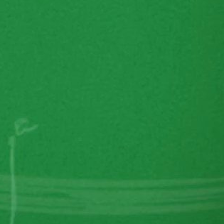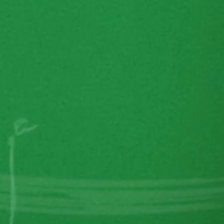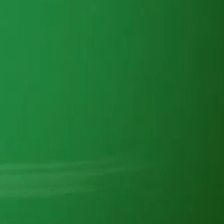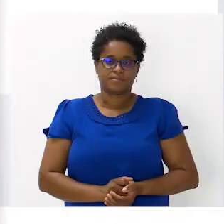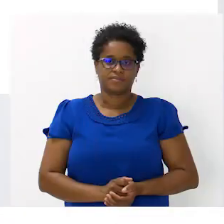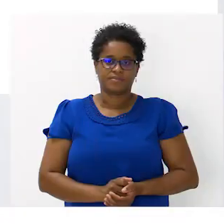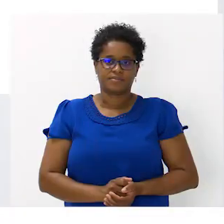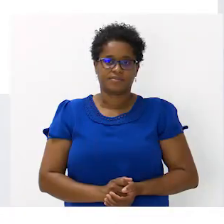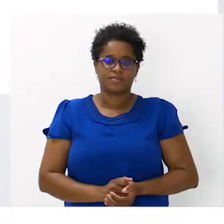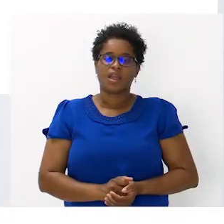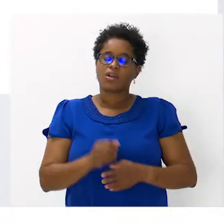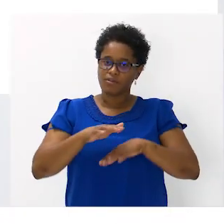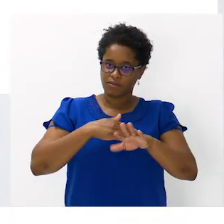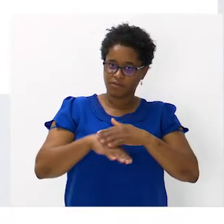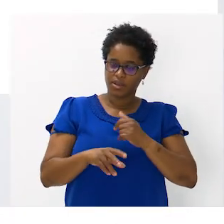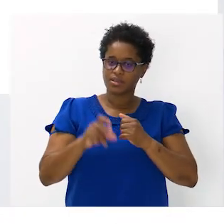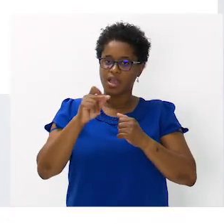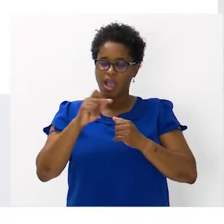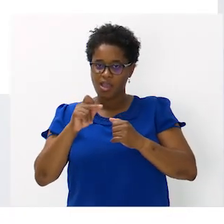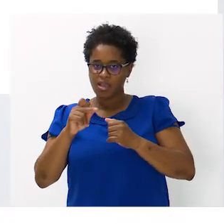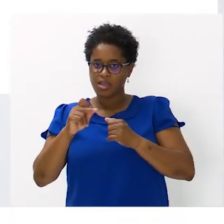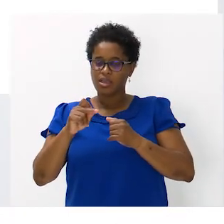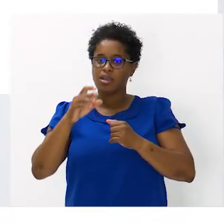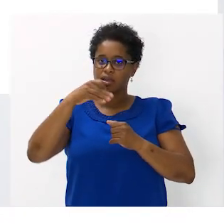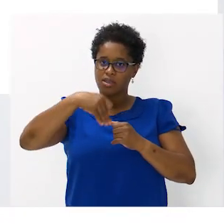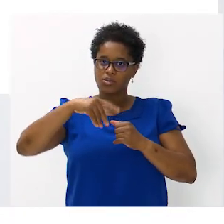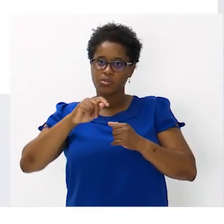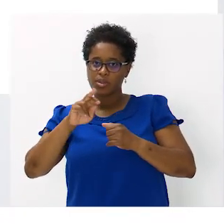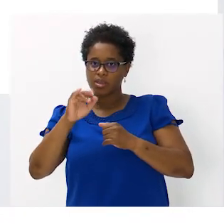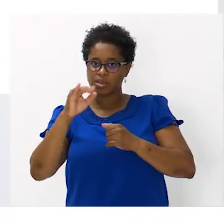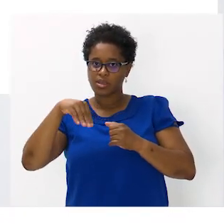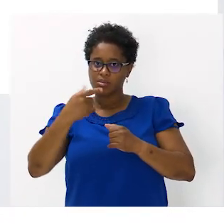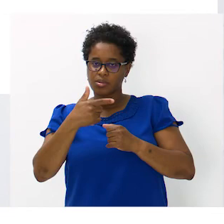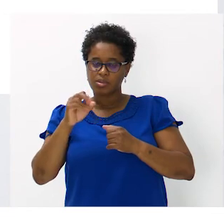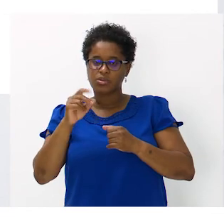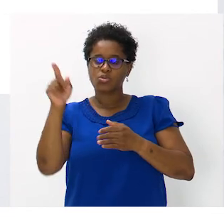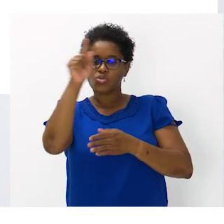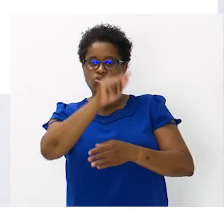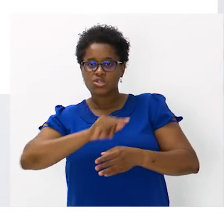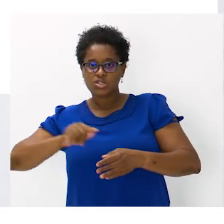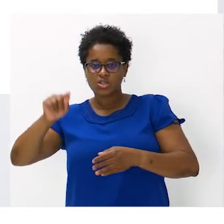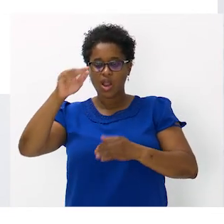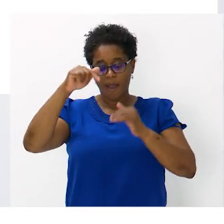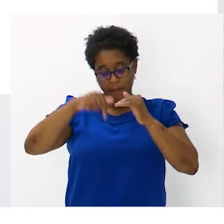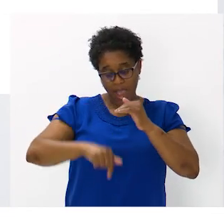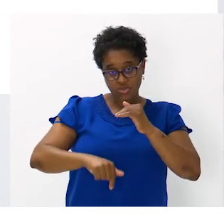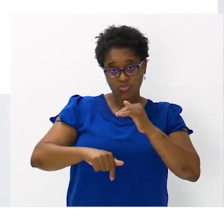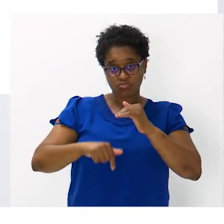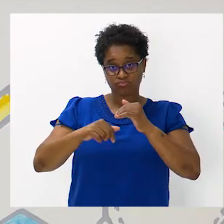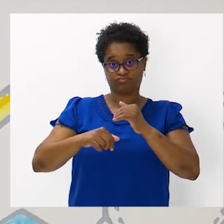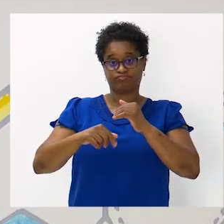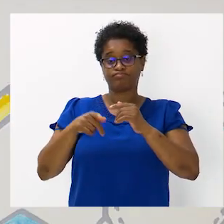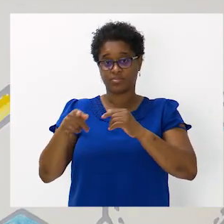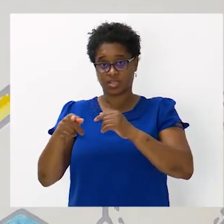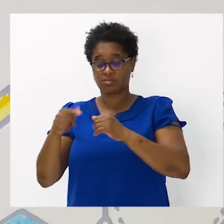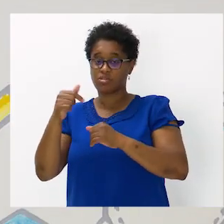Calcula a área e o perímetro do círculo abaixo indicado.